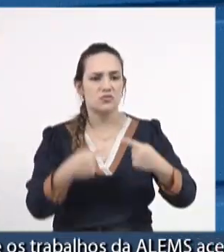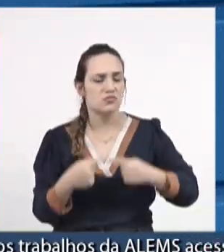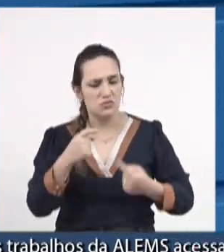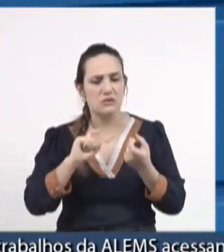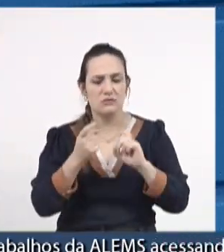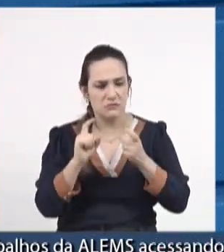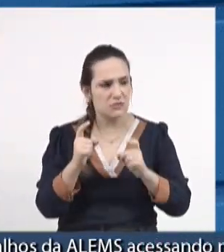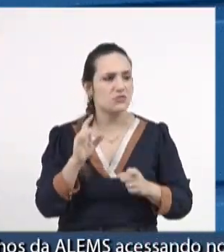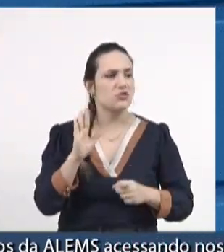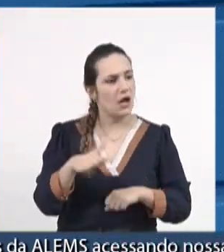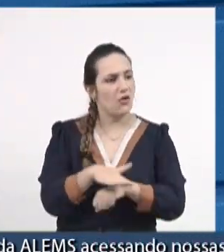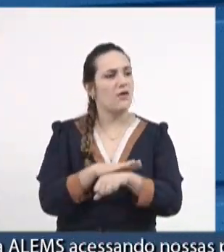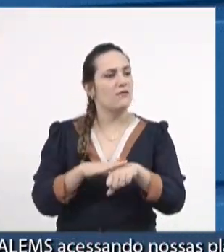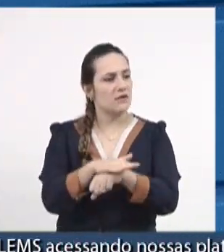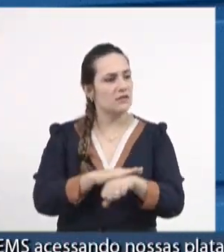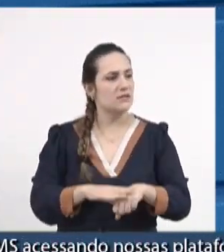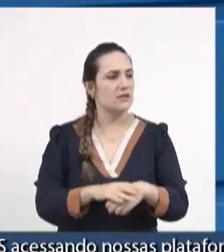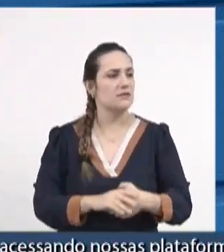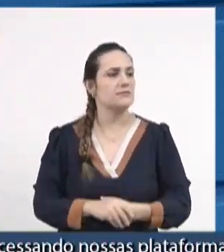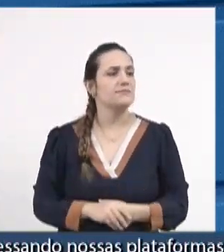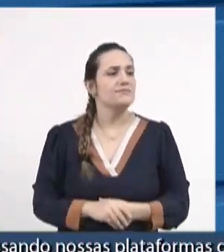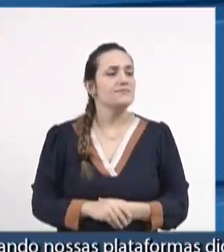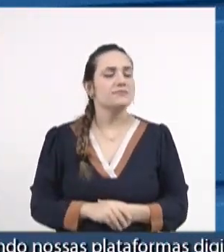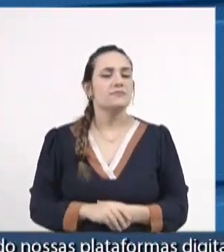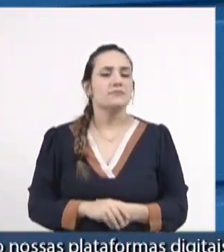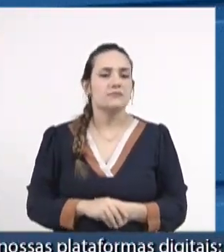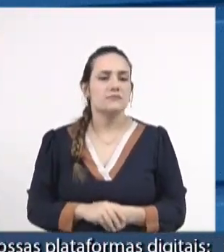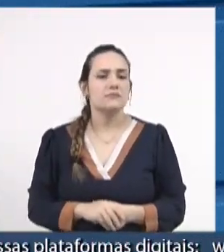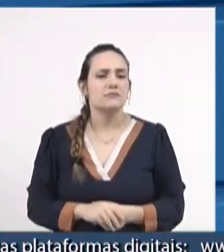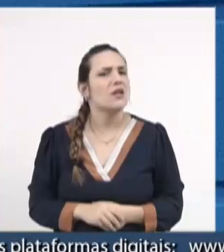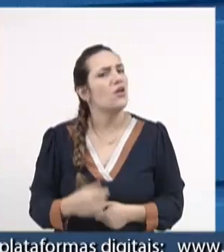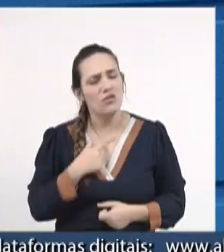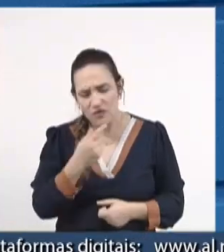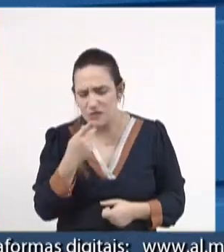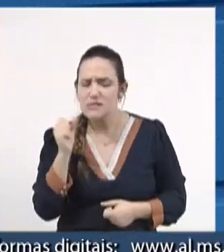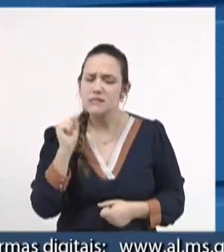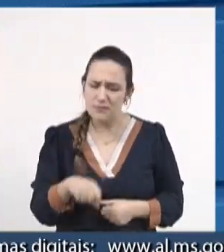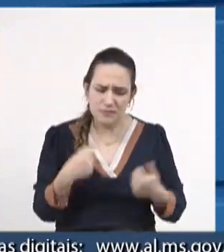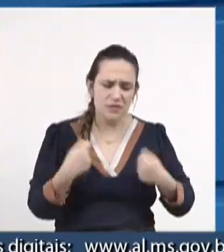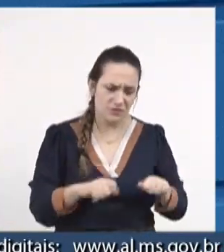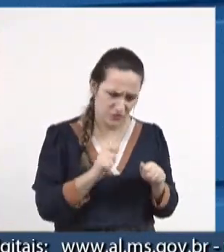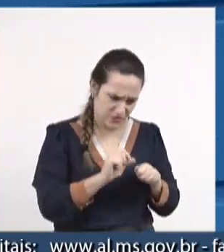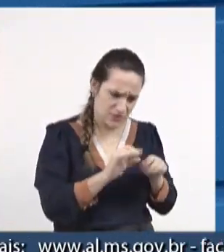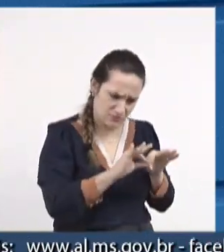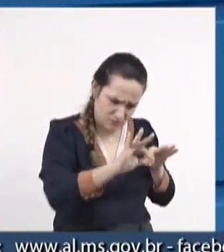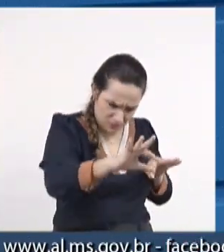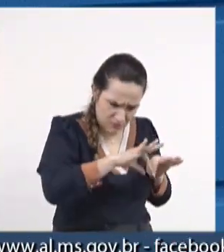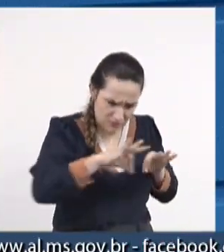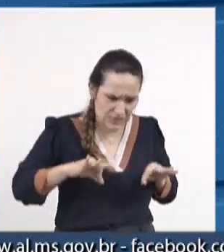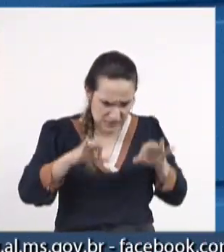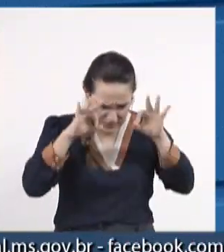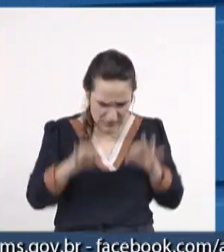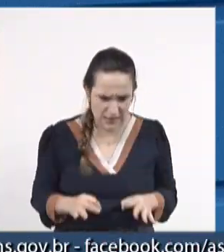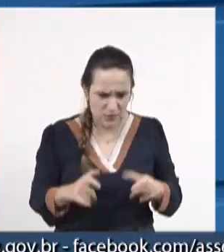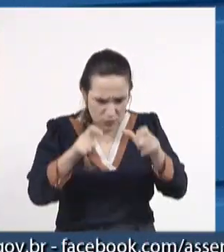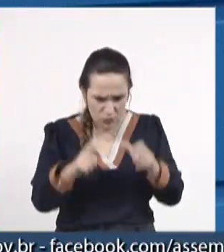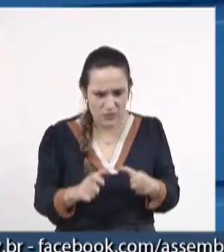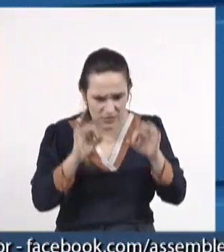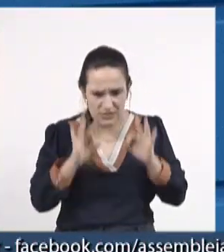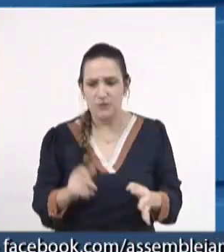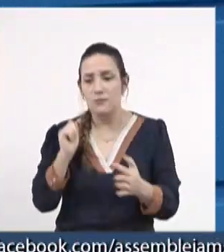todas as reuniões que tinham, porque nós queríamos, obviamente, que fizesse as demarcações, queríamos que fizesse